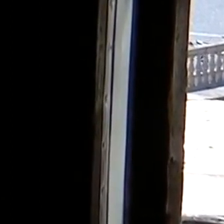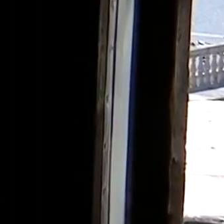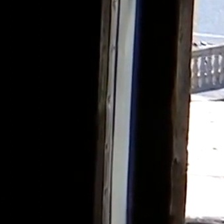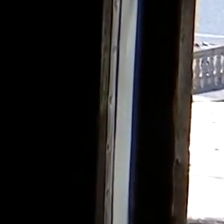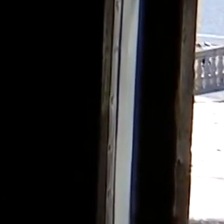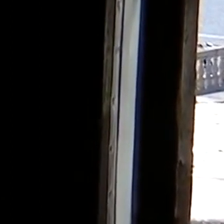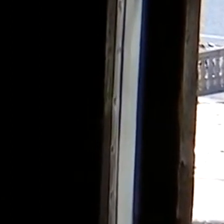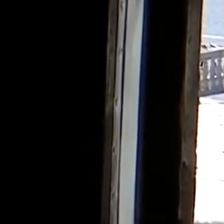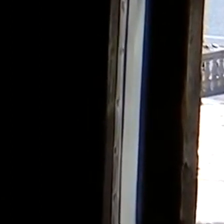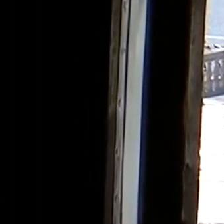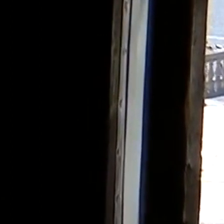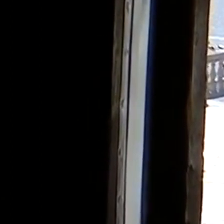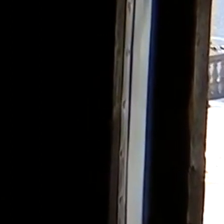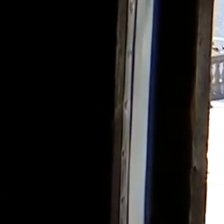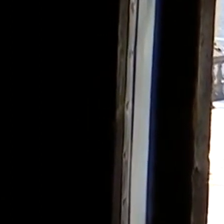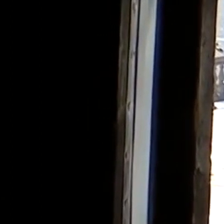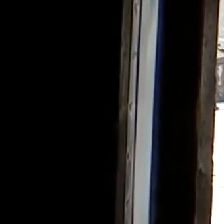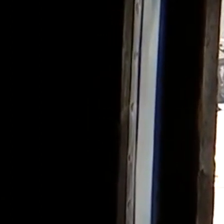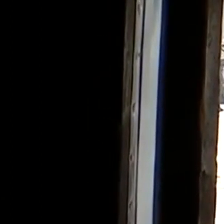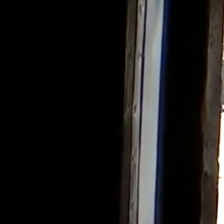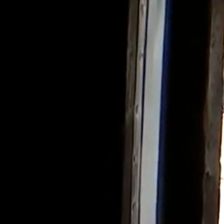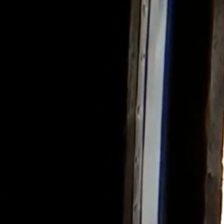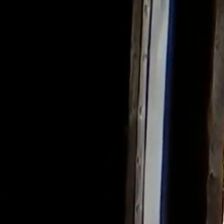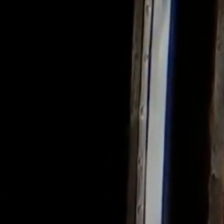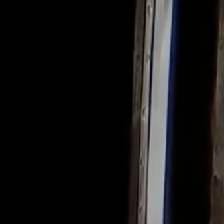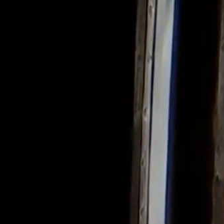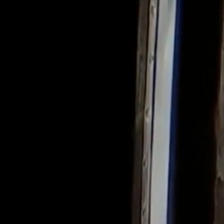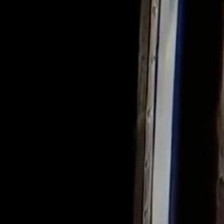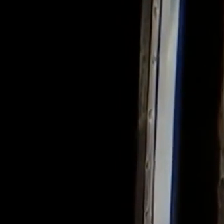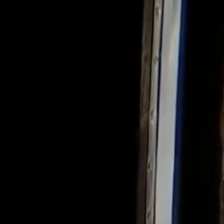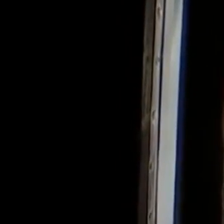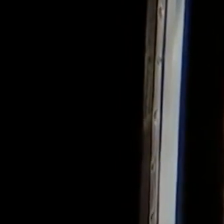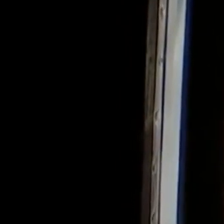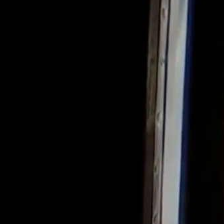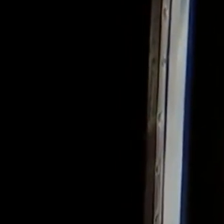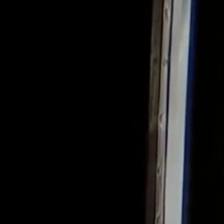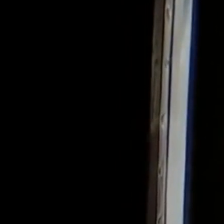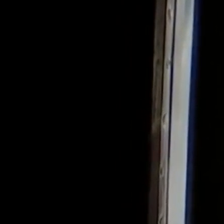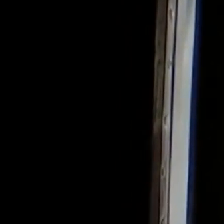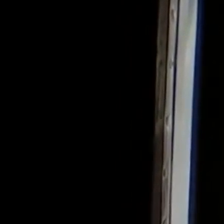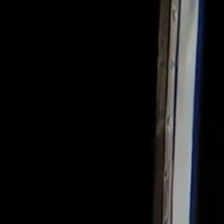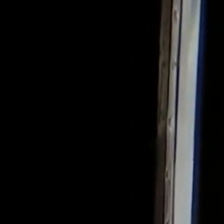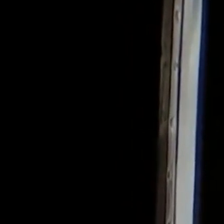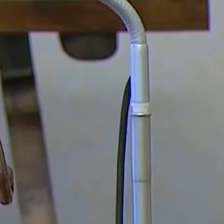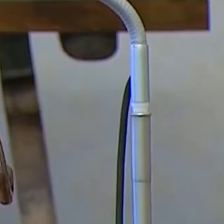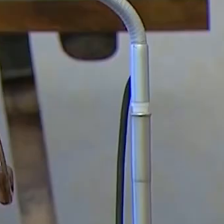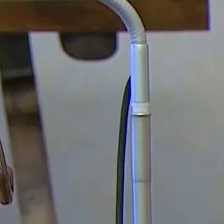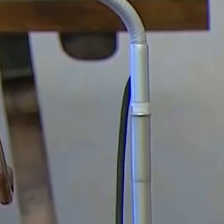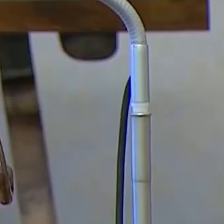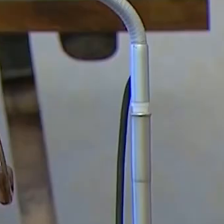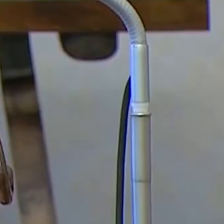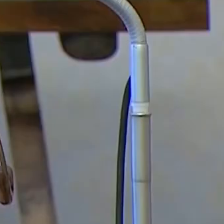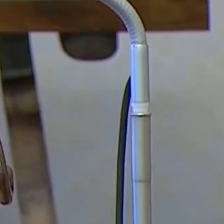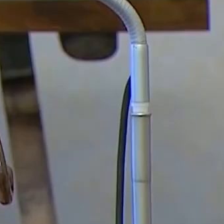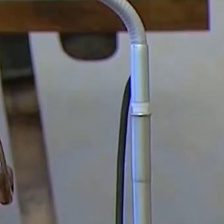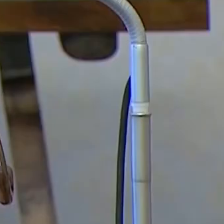vida que tem de ser passada às novas gerações. La preghiera semina vita, la